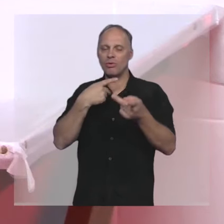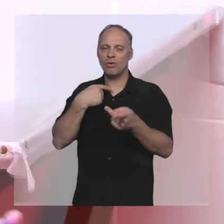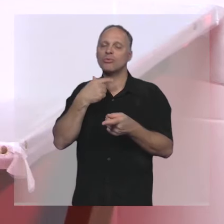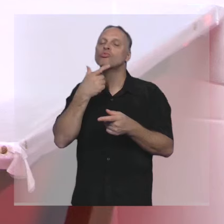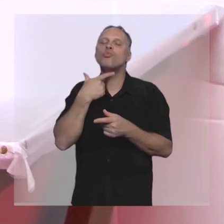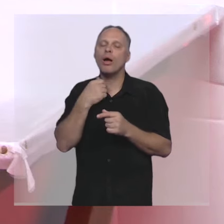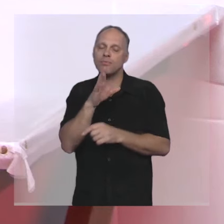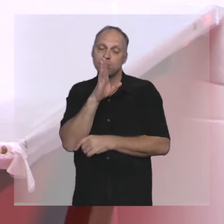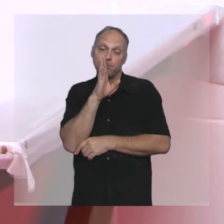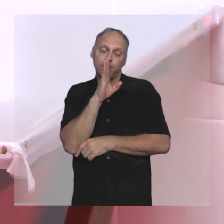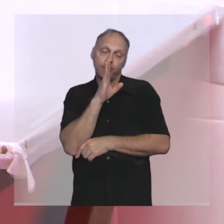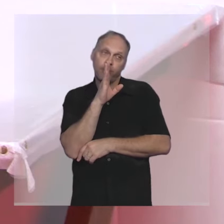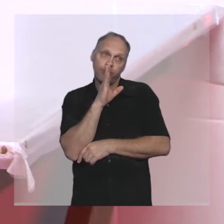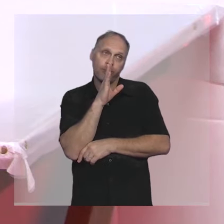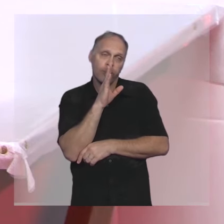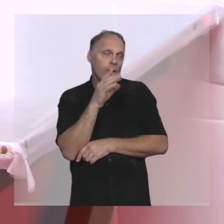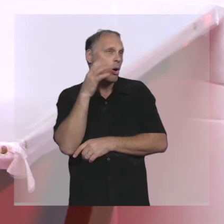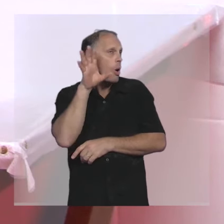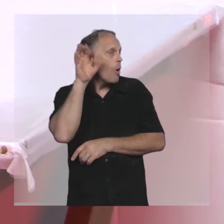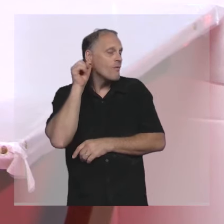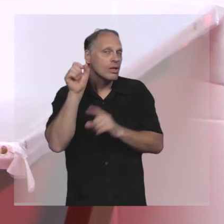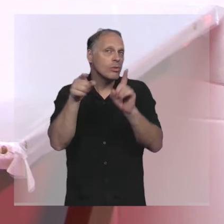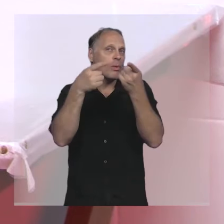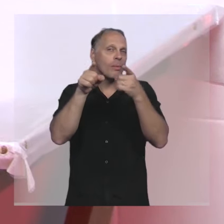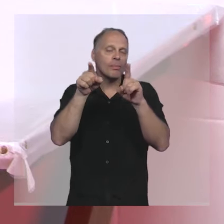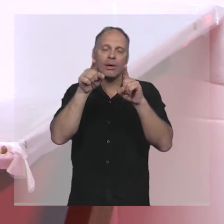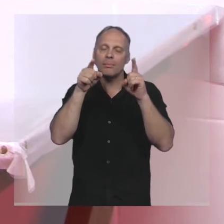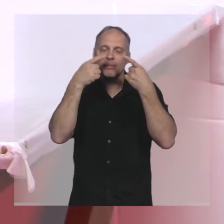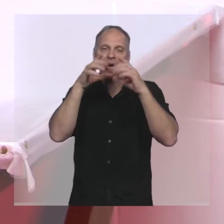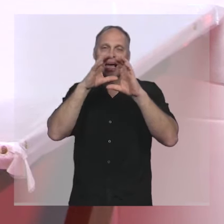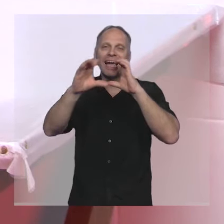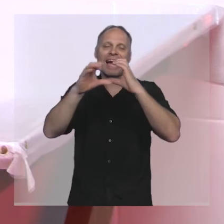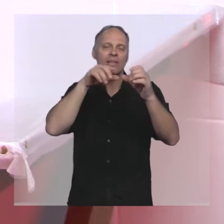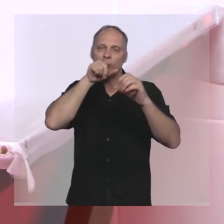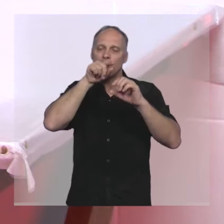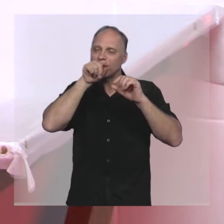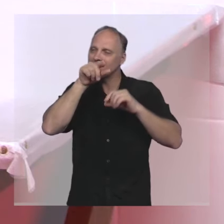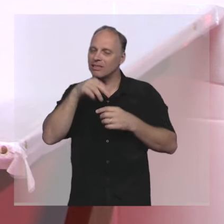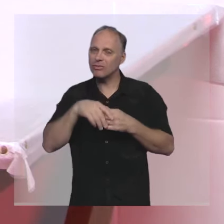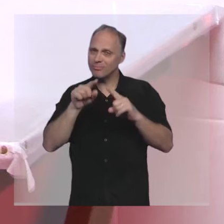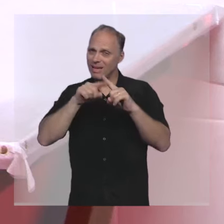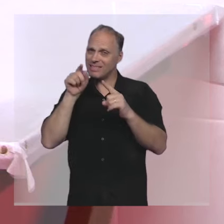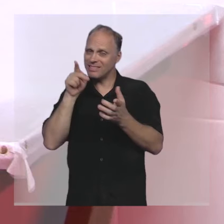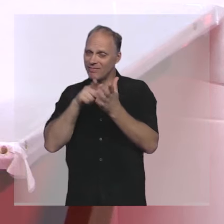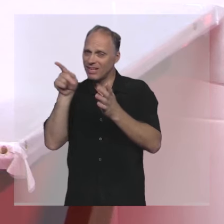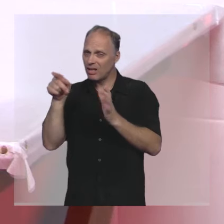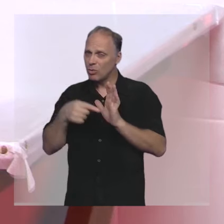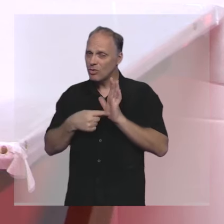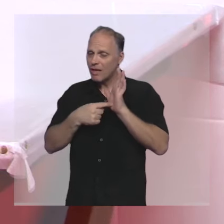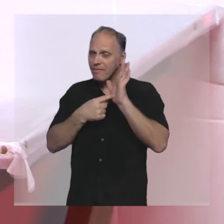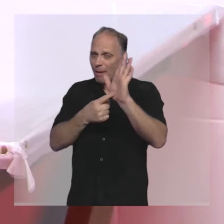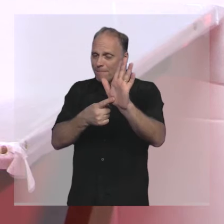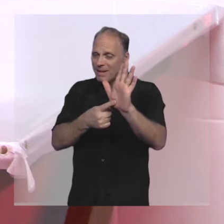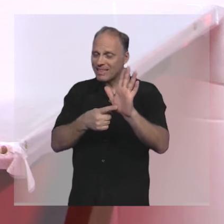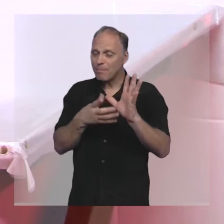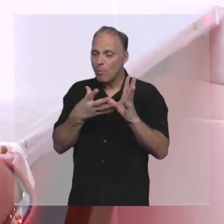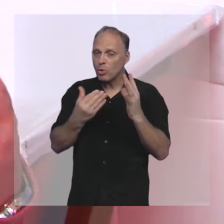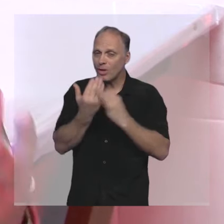muito o silêncio, né? O canto dos passarinhos, mas a senhora se expõe bastante, então, na arte,